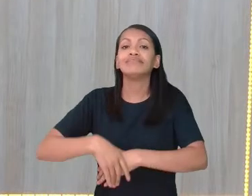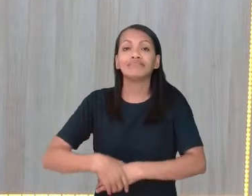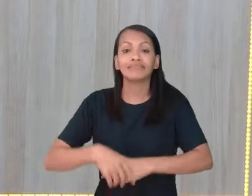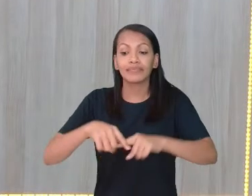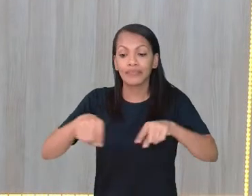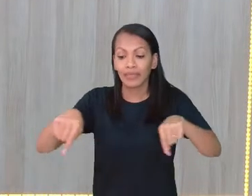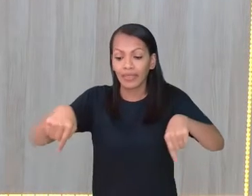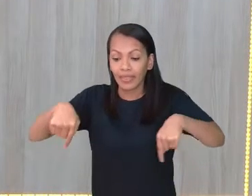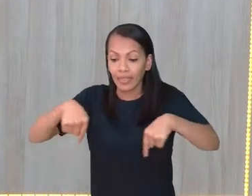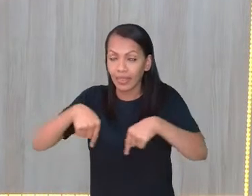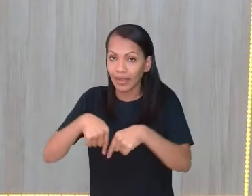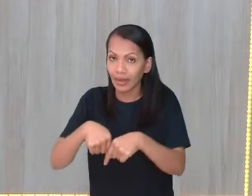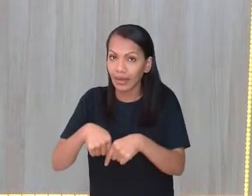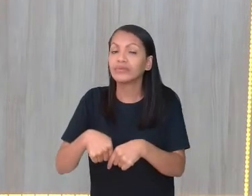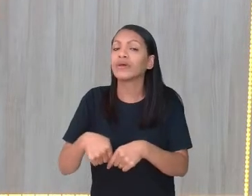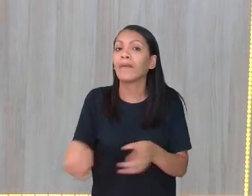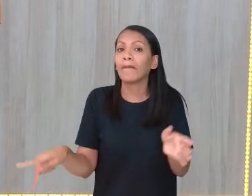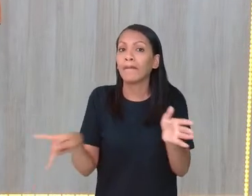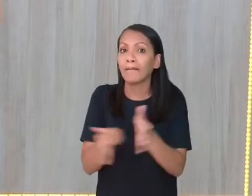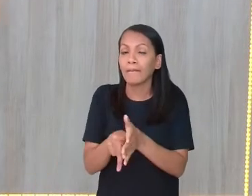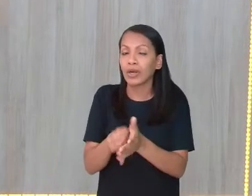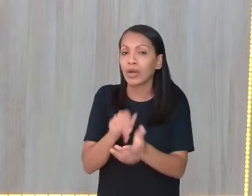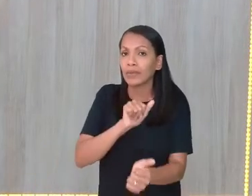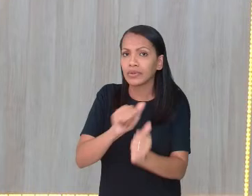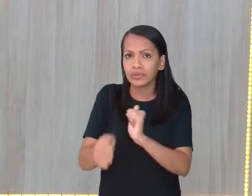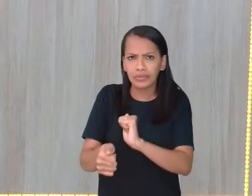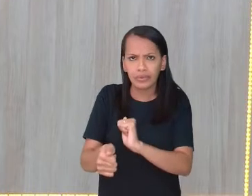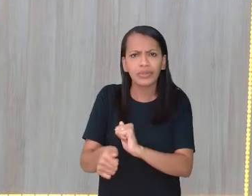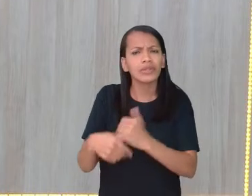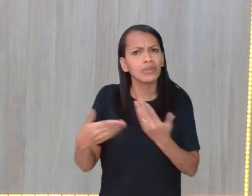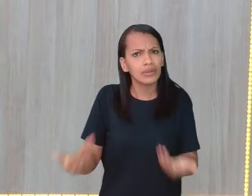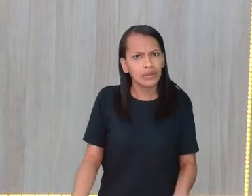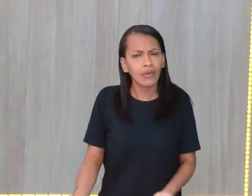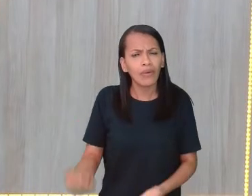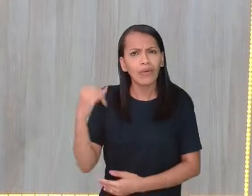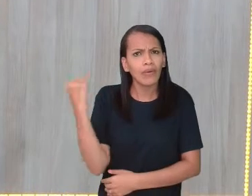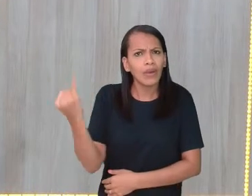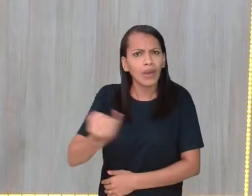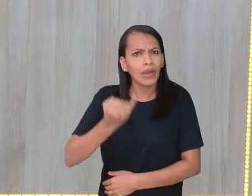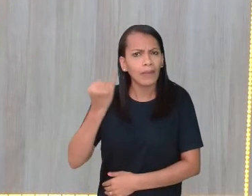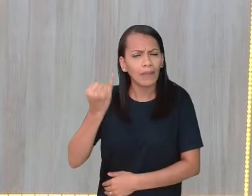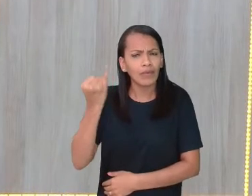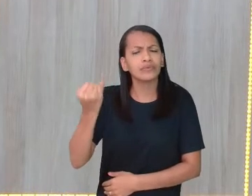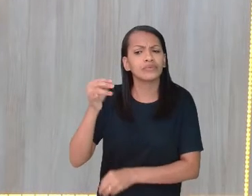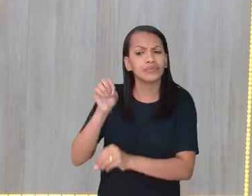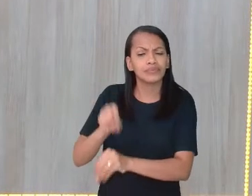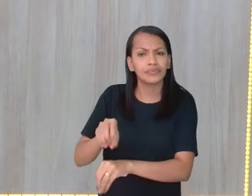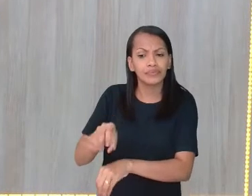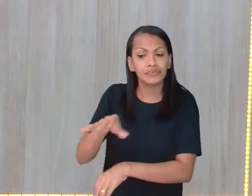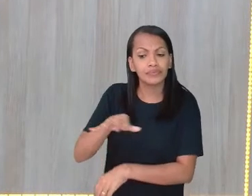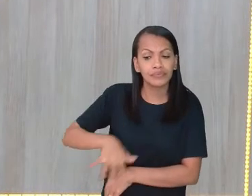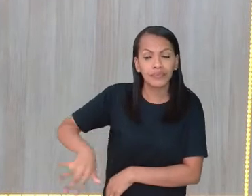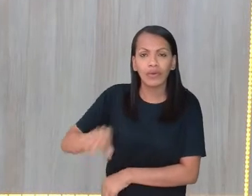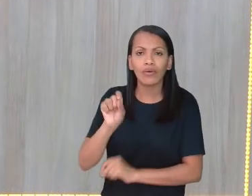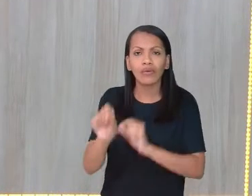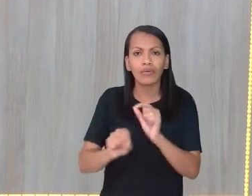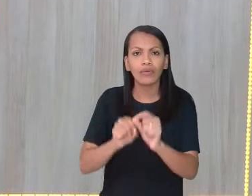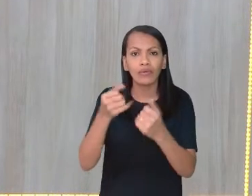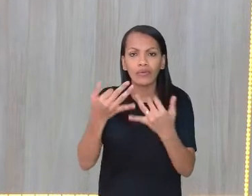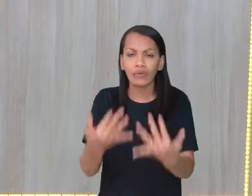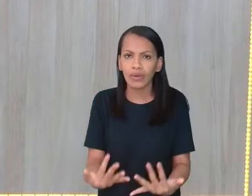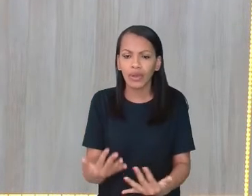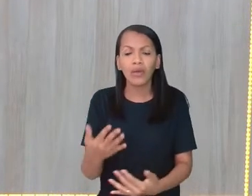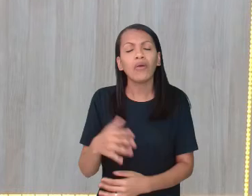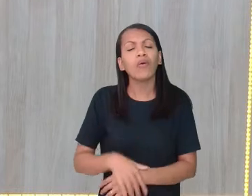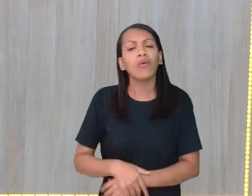desses recursos públicos, eles precisam ser prioritários para a educação em relação ao esporte, eu estou falando de que o mínimo que a